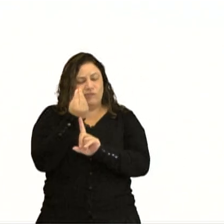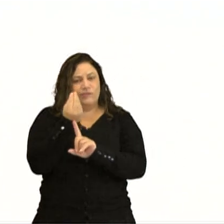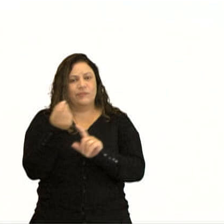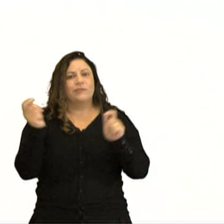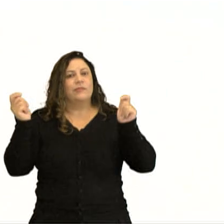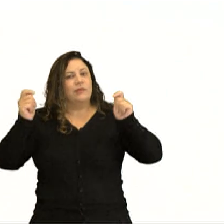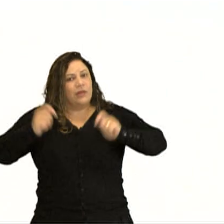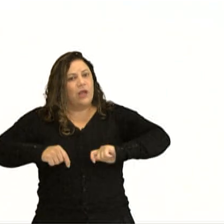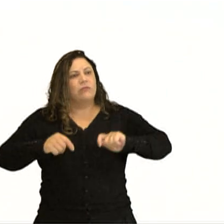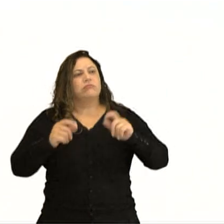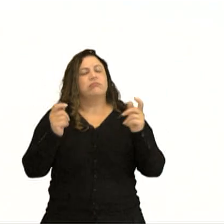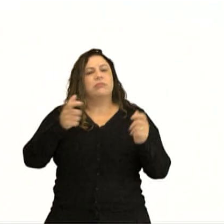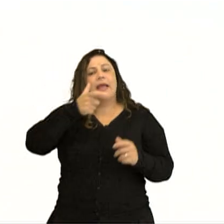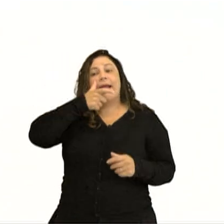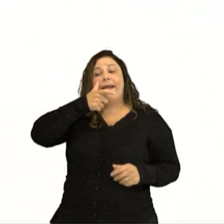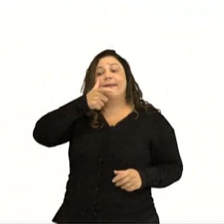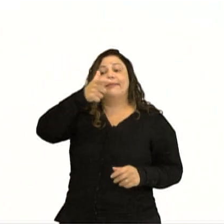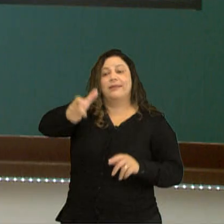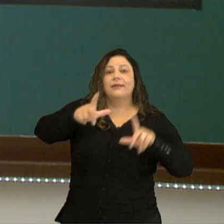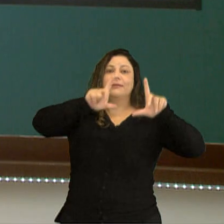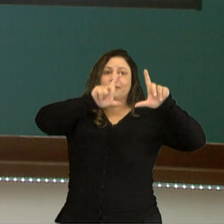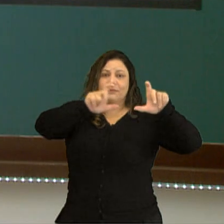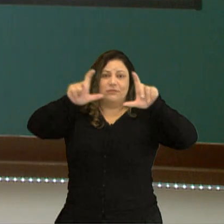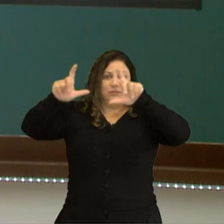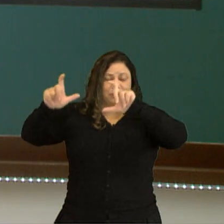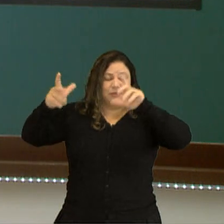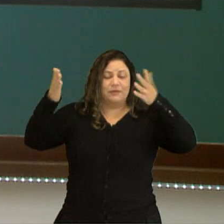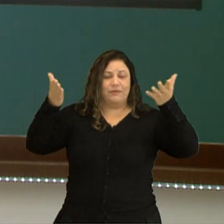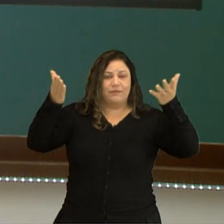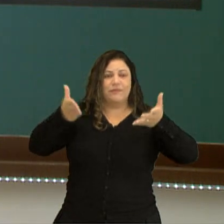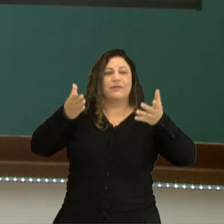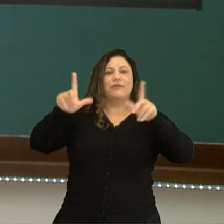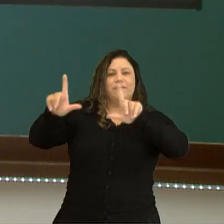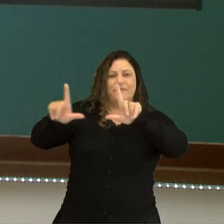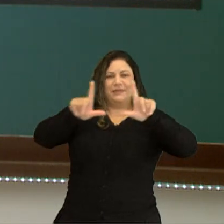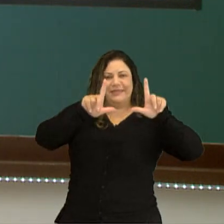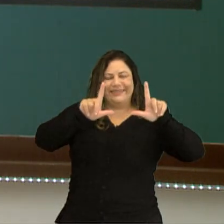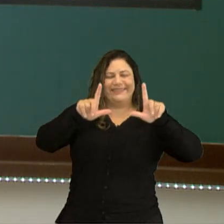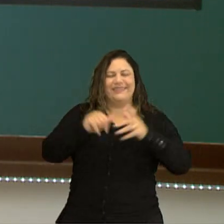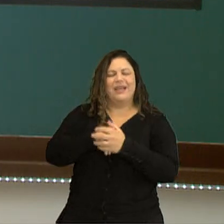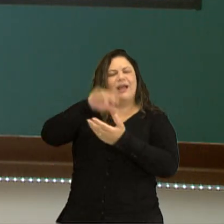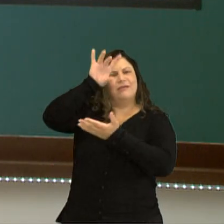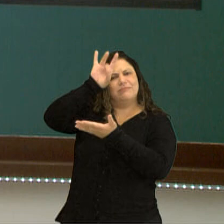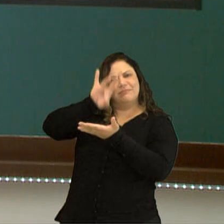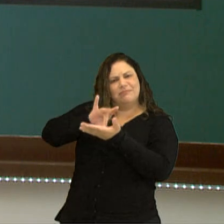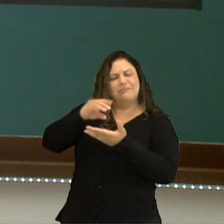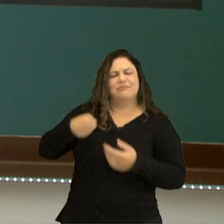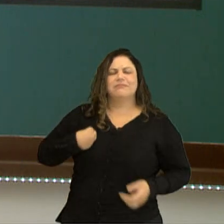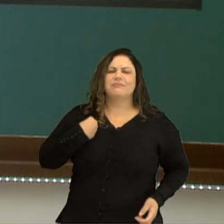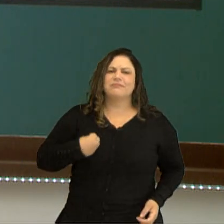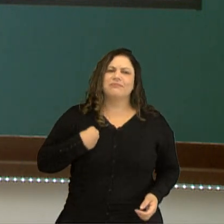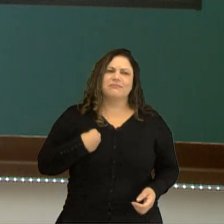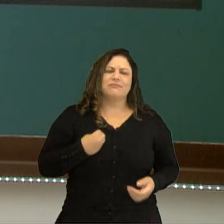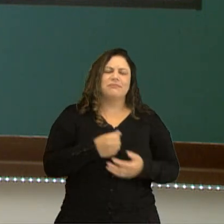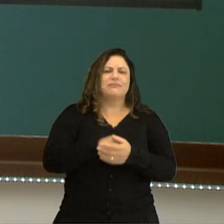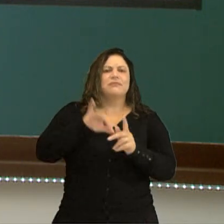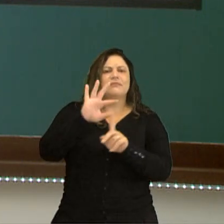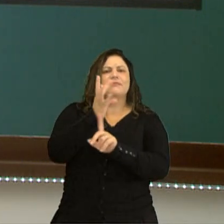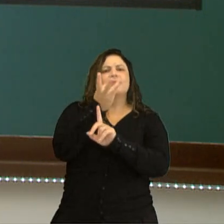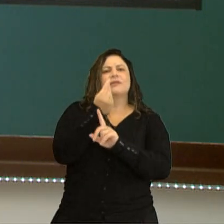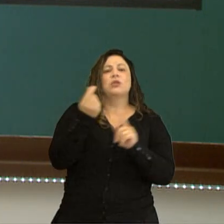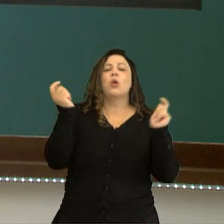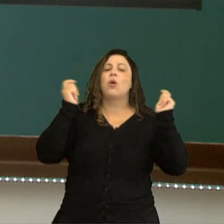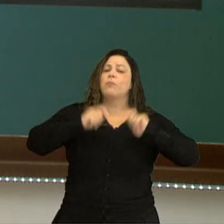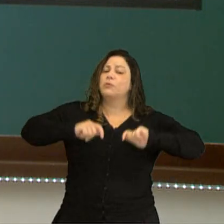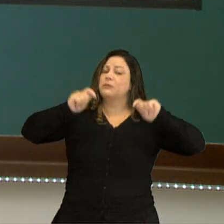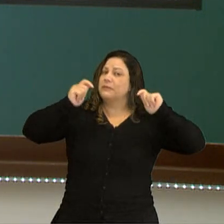parte da invenção da fotografia, que vai ficar a cargo dela o retrato da realidade como ela é, e os artistas vão explorar novas possibilidades